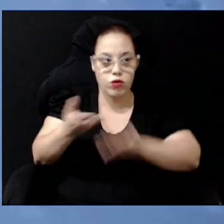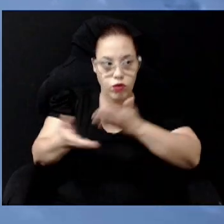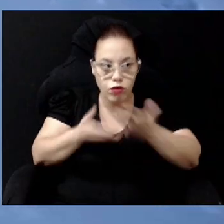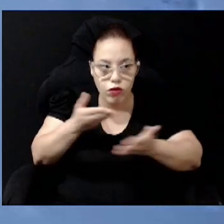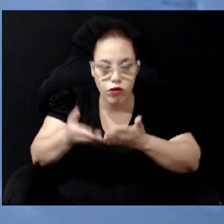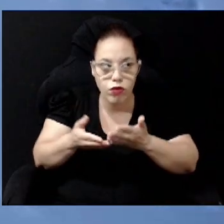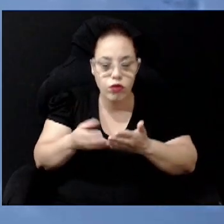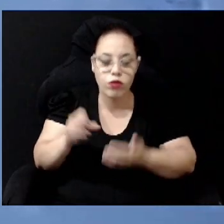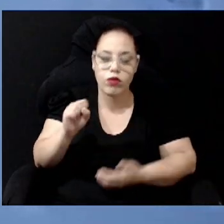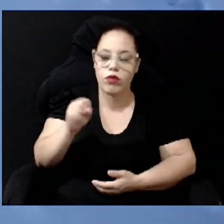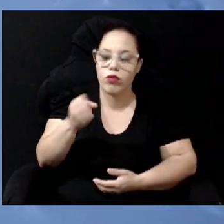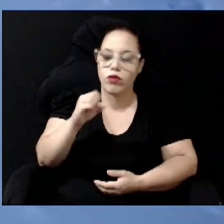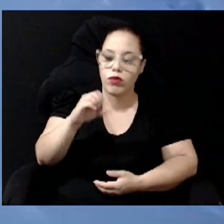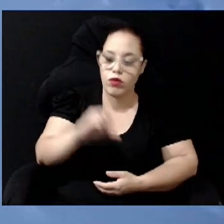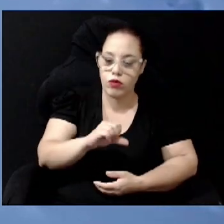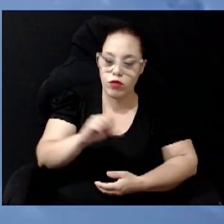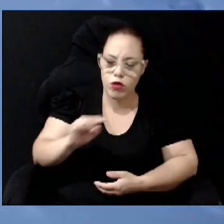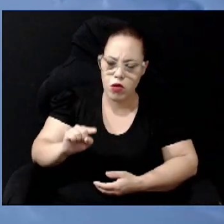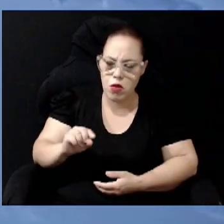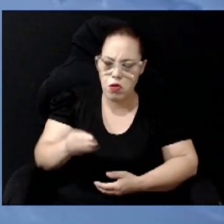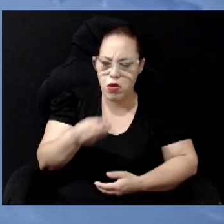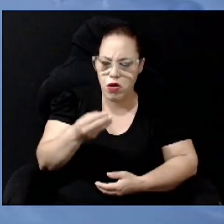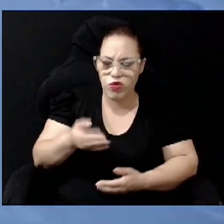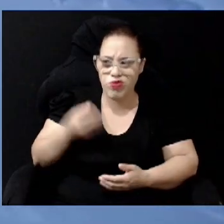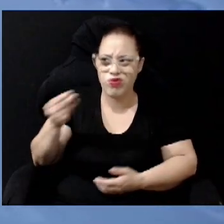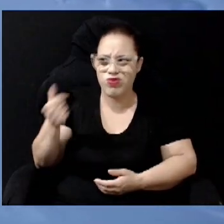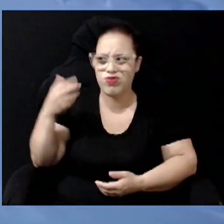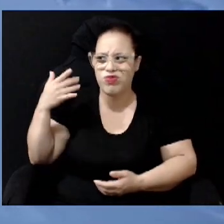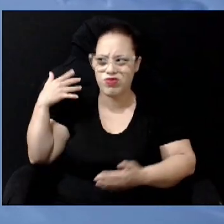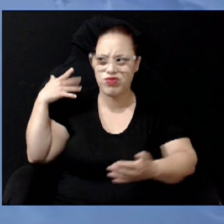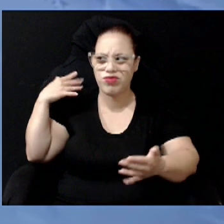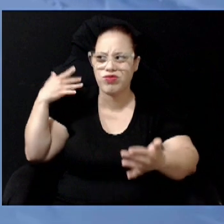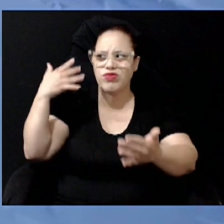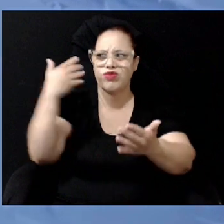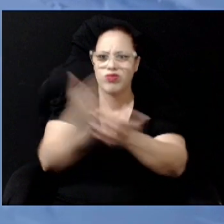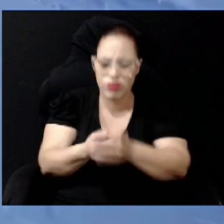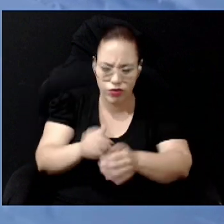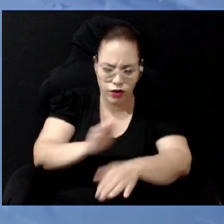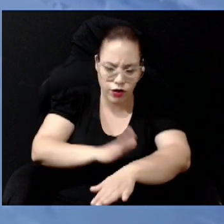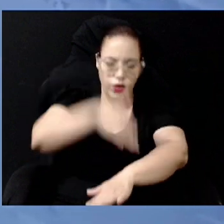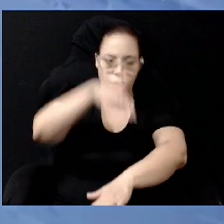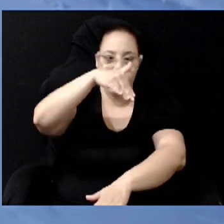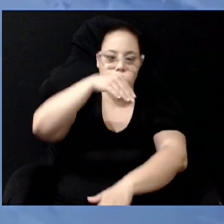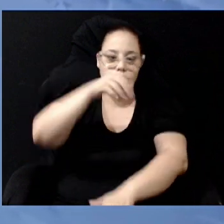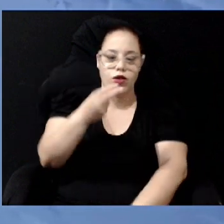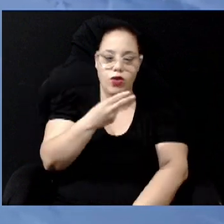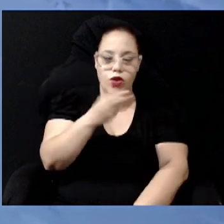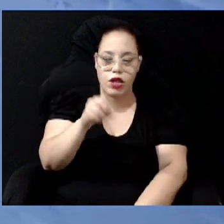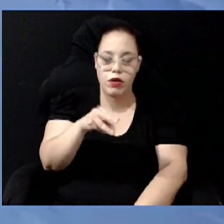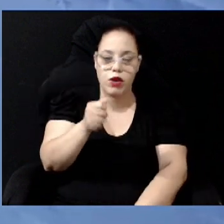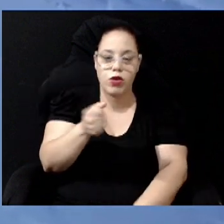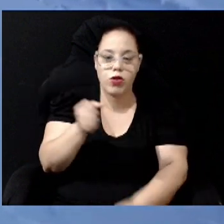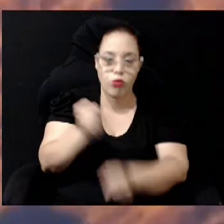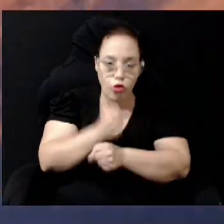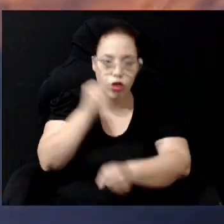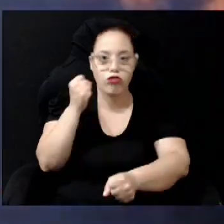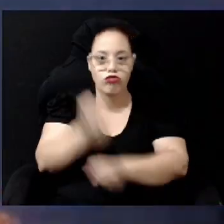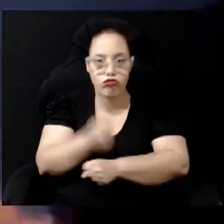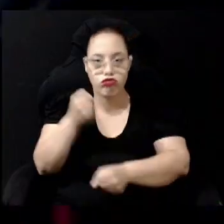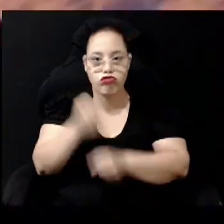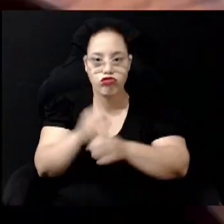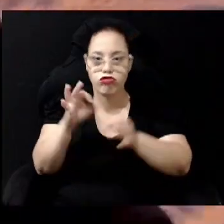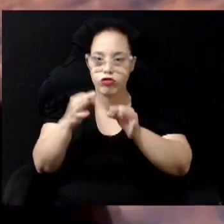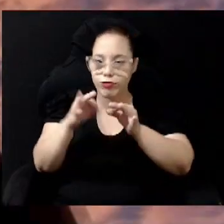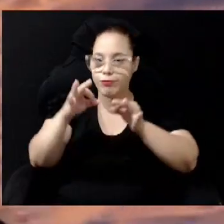89 mil anos. Estima-se que esse salto de tamanho seja de 2 milímetros por ano. A longo prazo, isso pode fazer